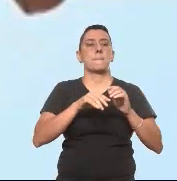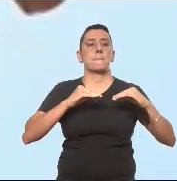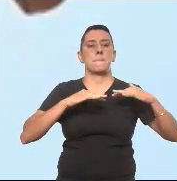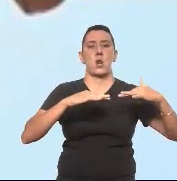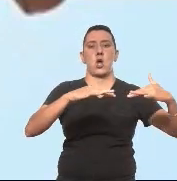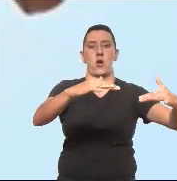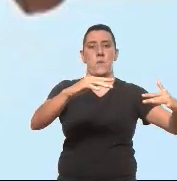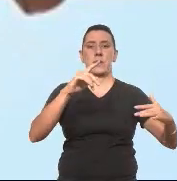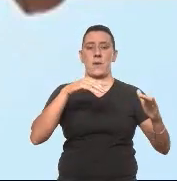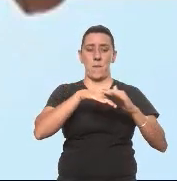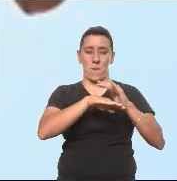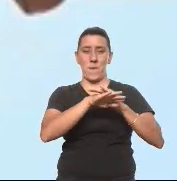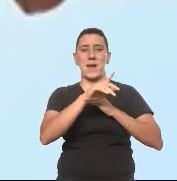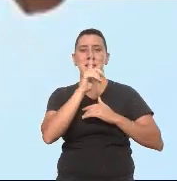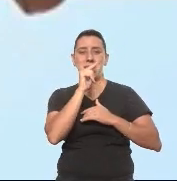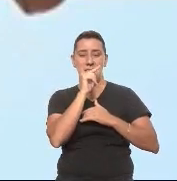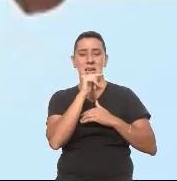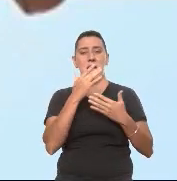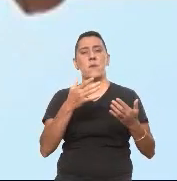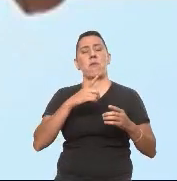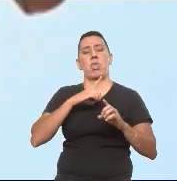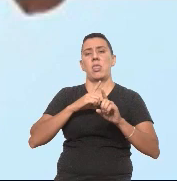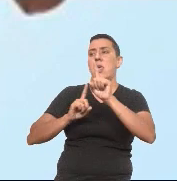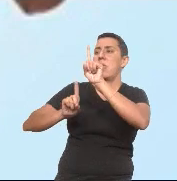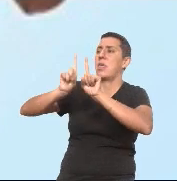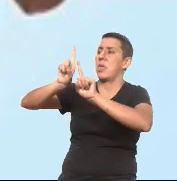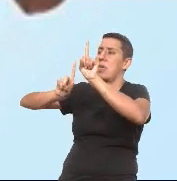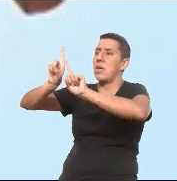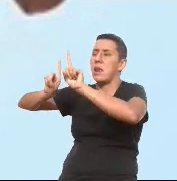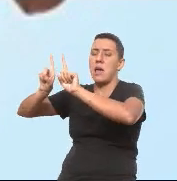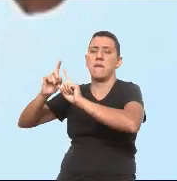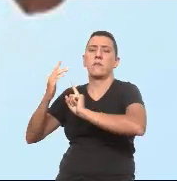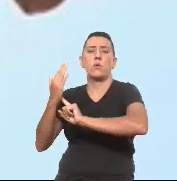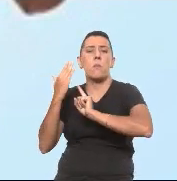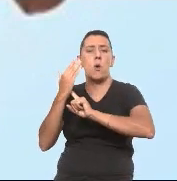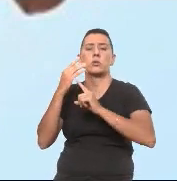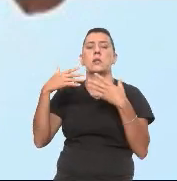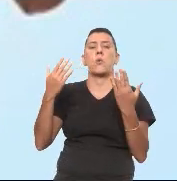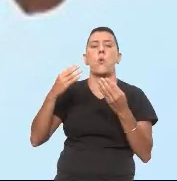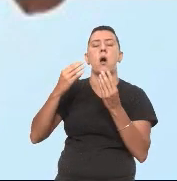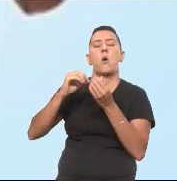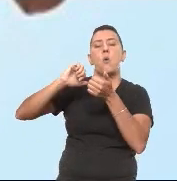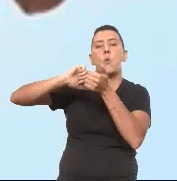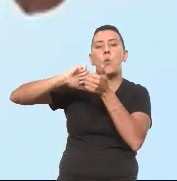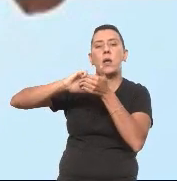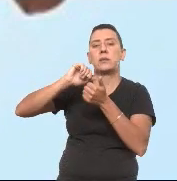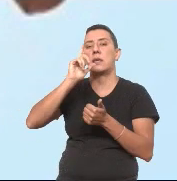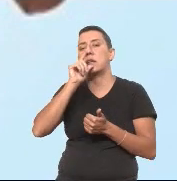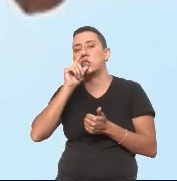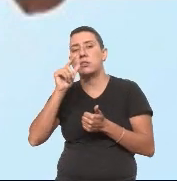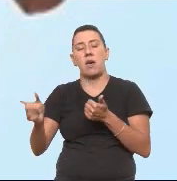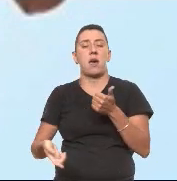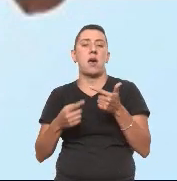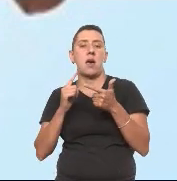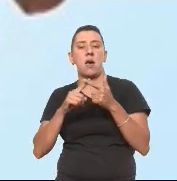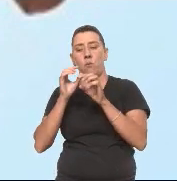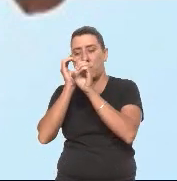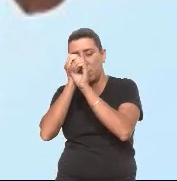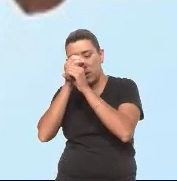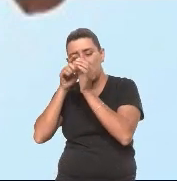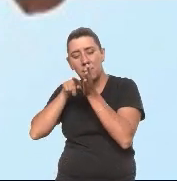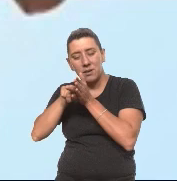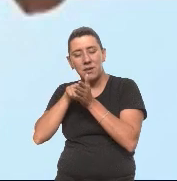armazenamento de água e ali todos os gráficos mostrando o índice da água os componentes da água e assim por diante